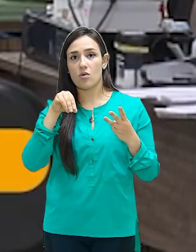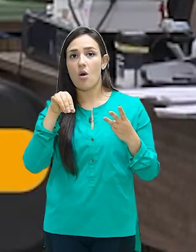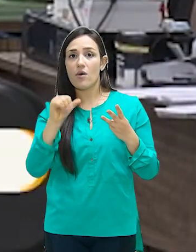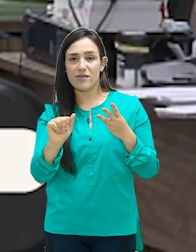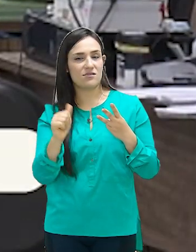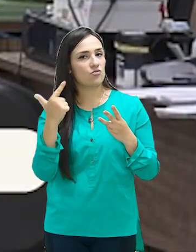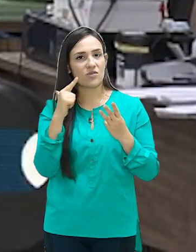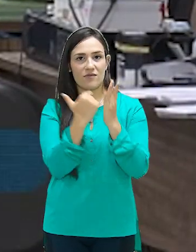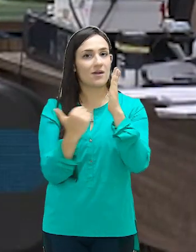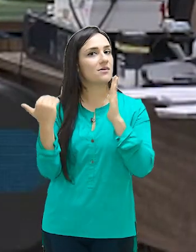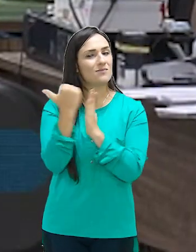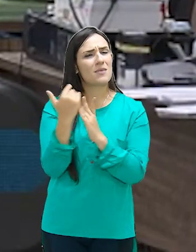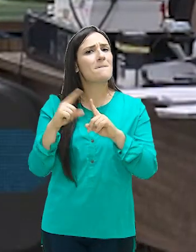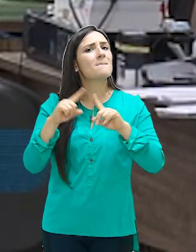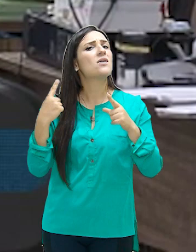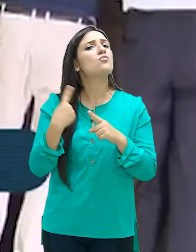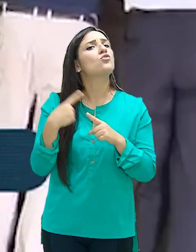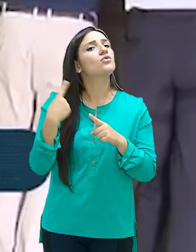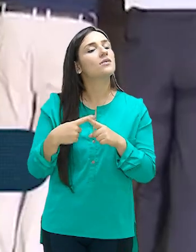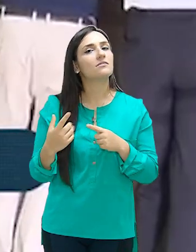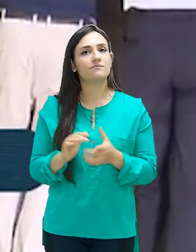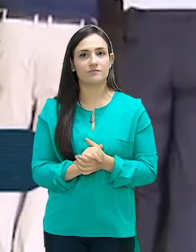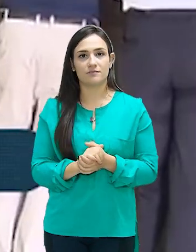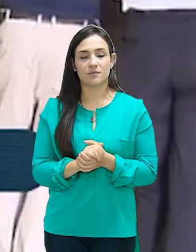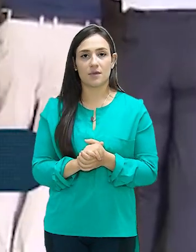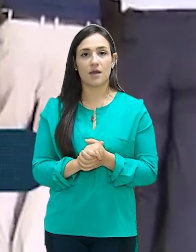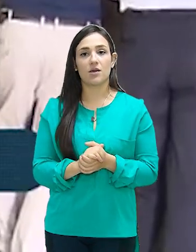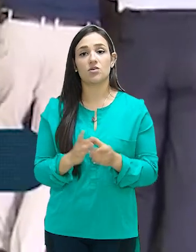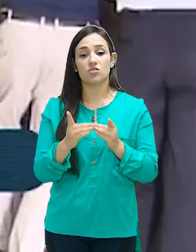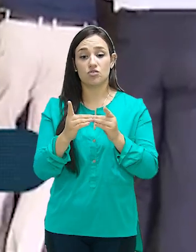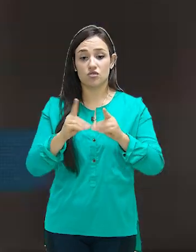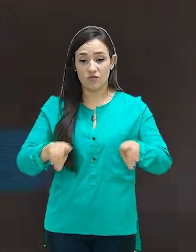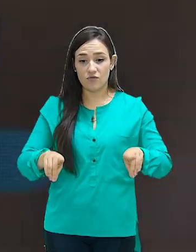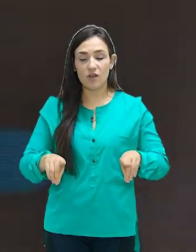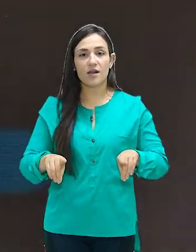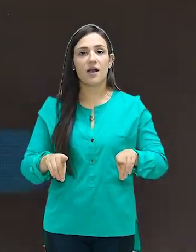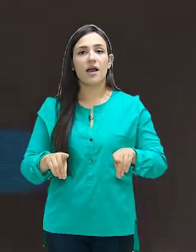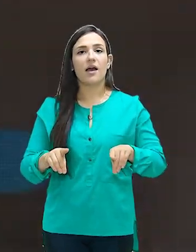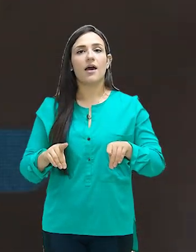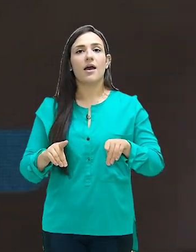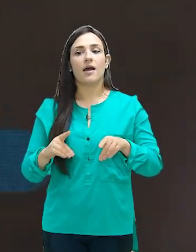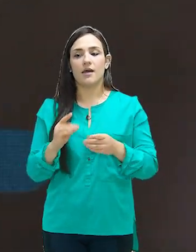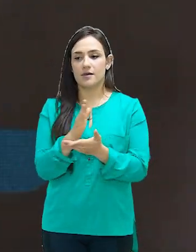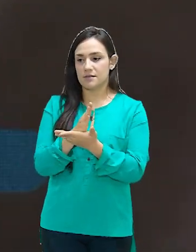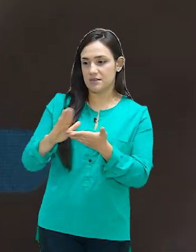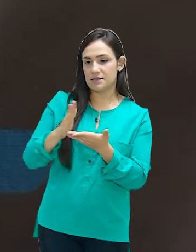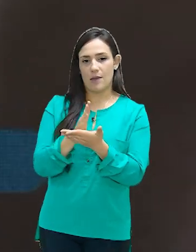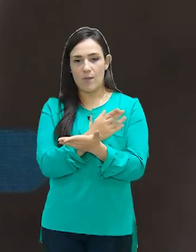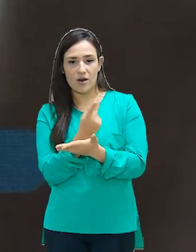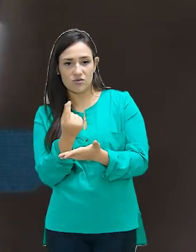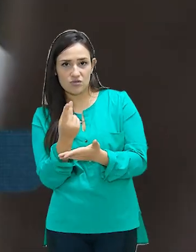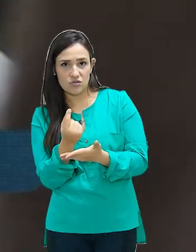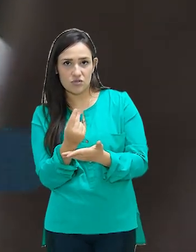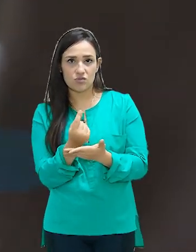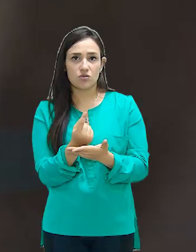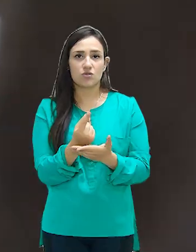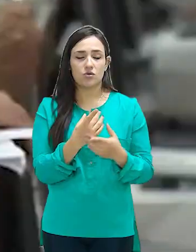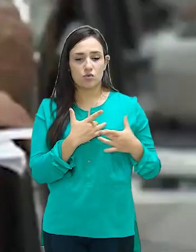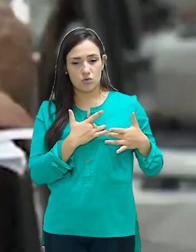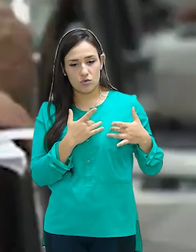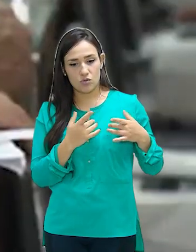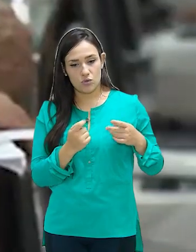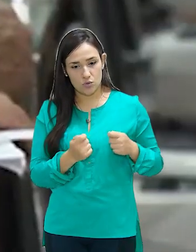crescimento todo coincide com a autorização para que divórcios, partilhas, inventários, doações e procurações, por